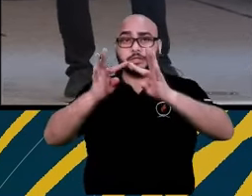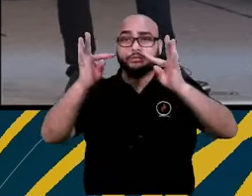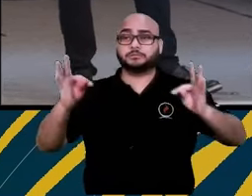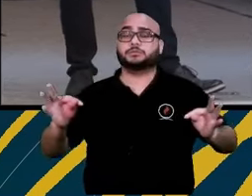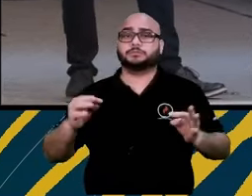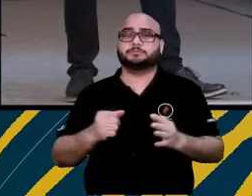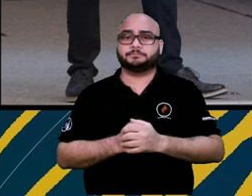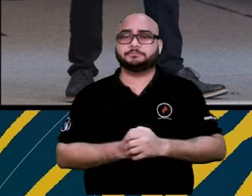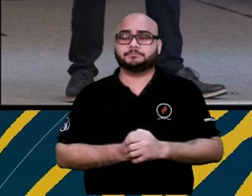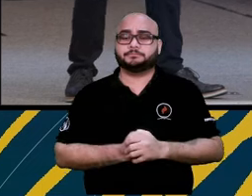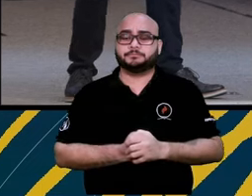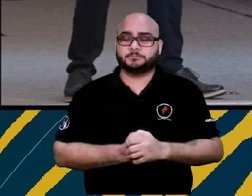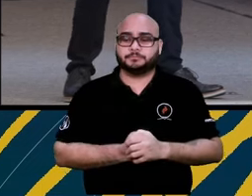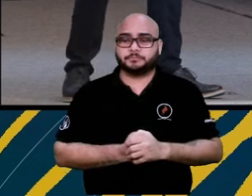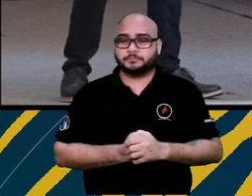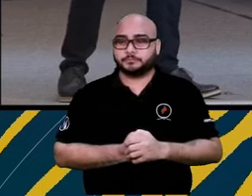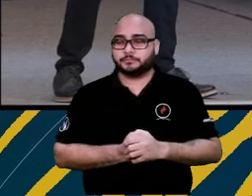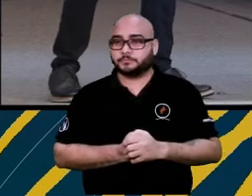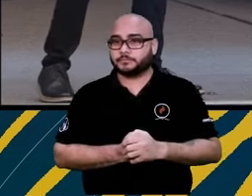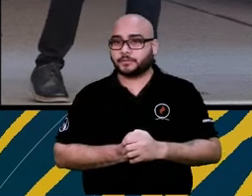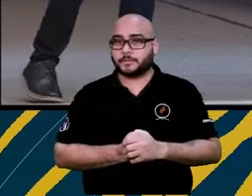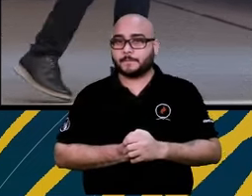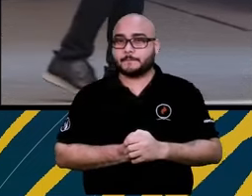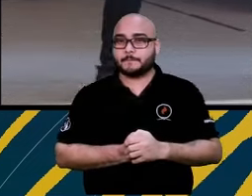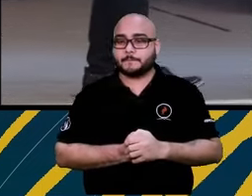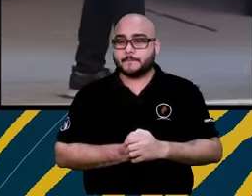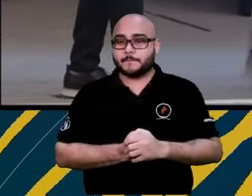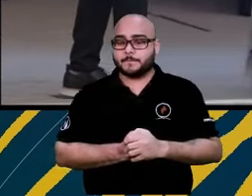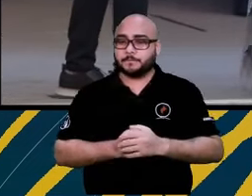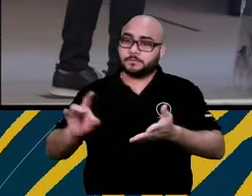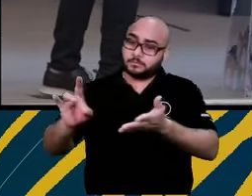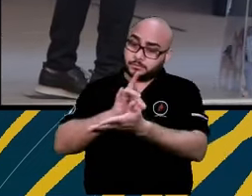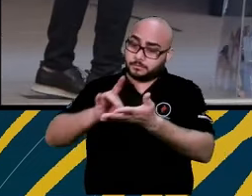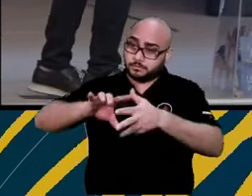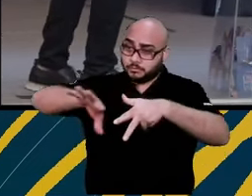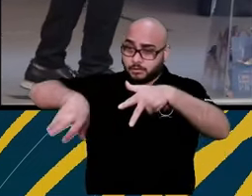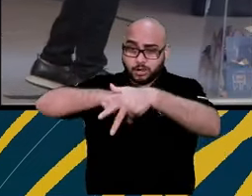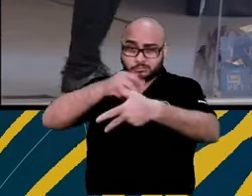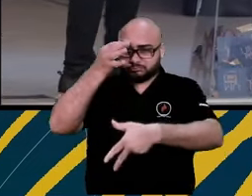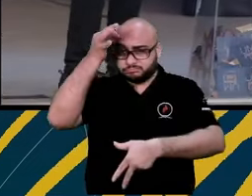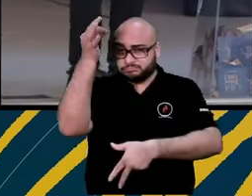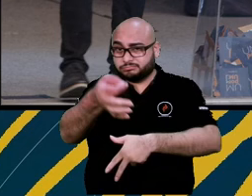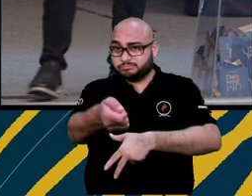está Sisaque por um lado saindo com tudo, com dinheiro, com riqueza, com ouro, com bens,